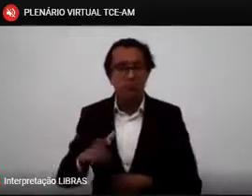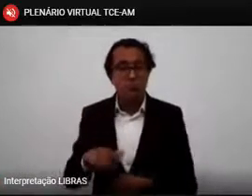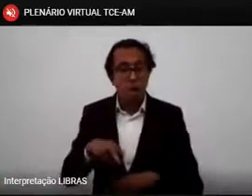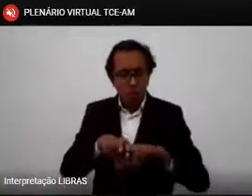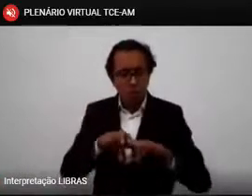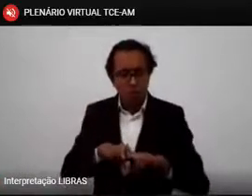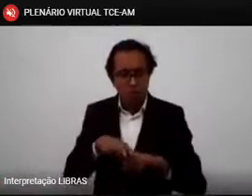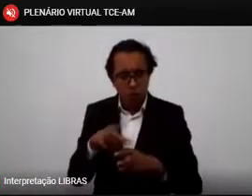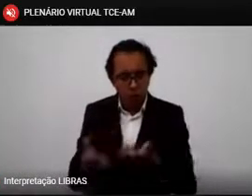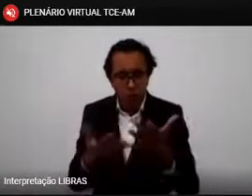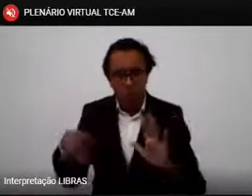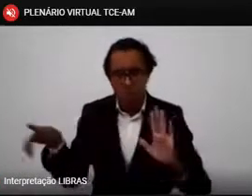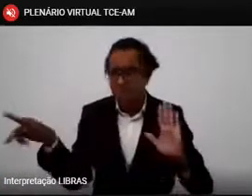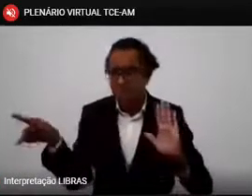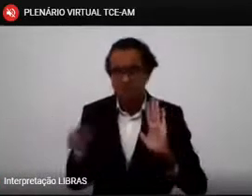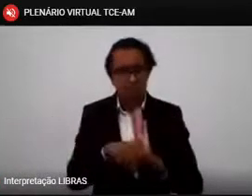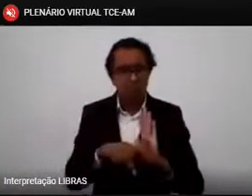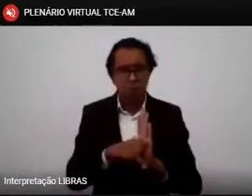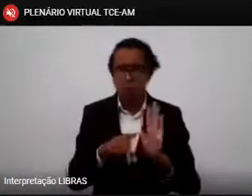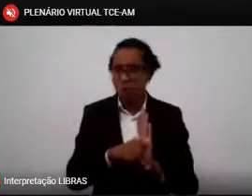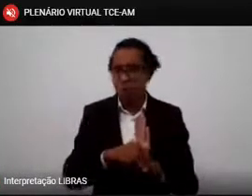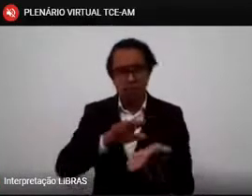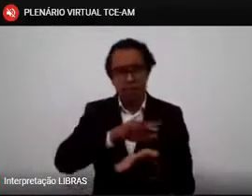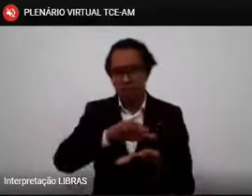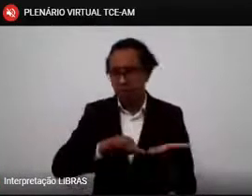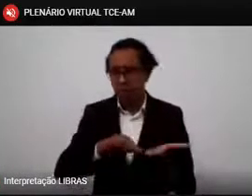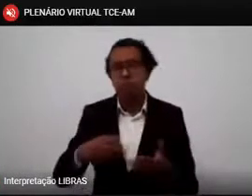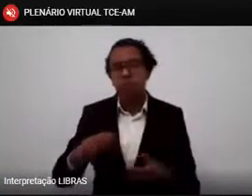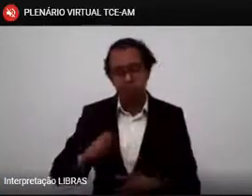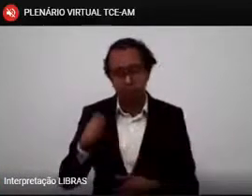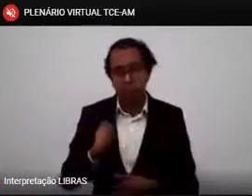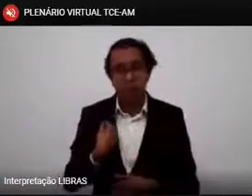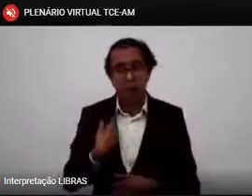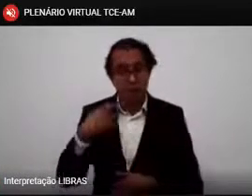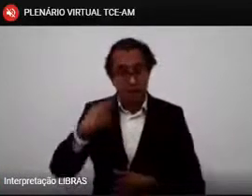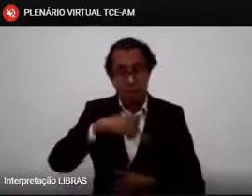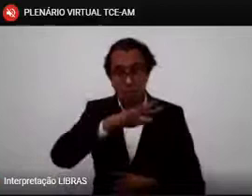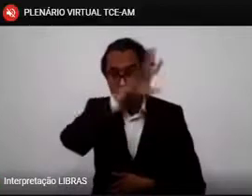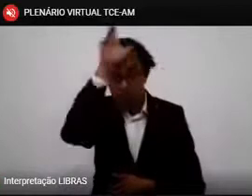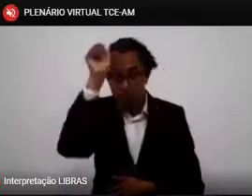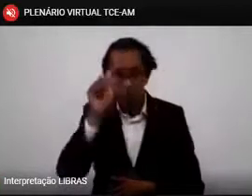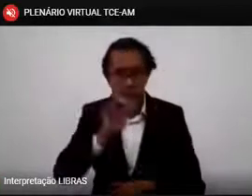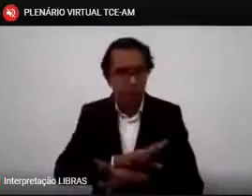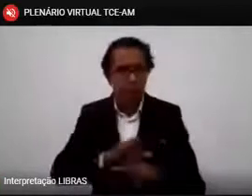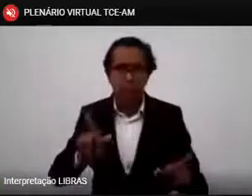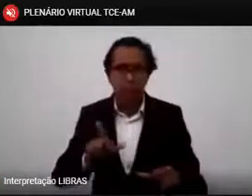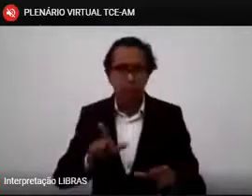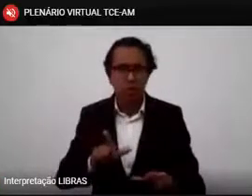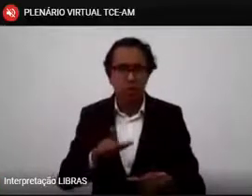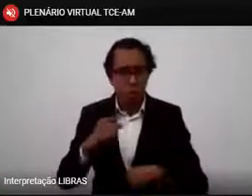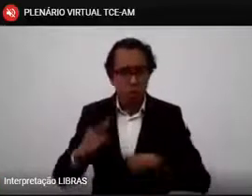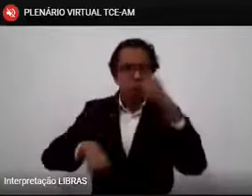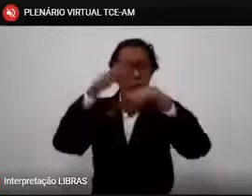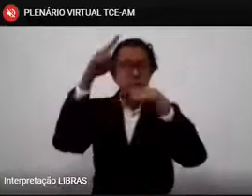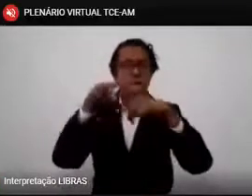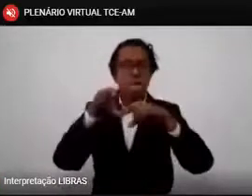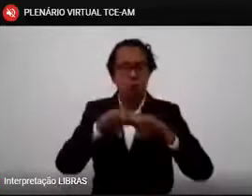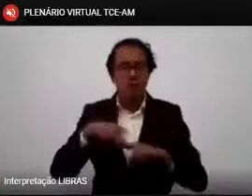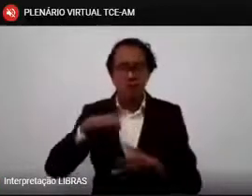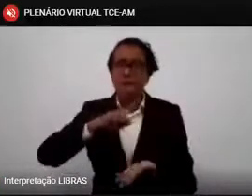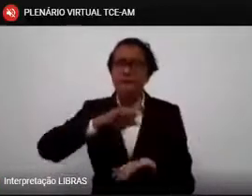biológico, um elemento da biologia do Cerrado, da ecologia do Cerrado. Na Amazônia, não. A Amazônia evoluiu e por isso que ela tem a máxima